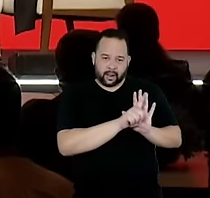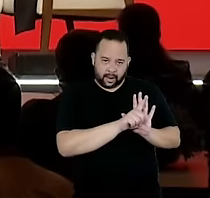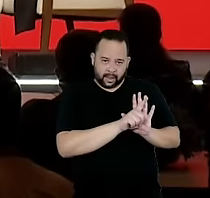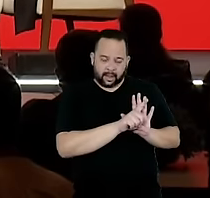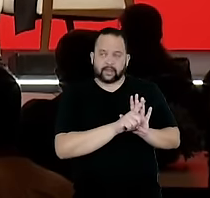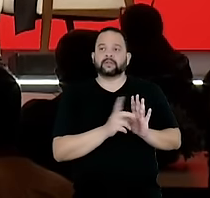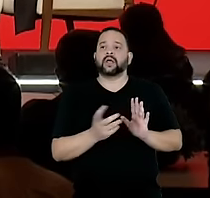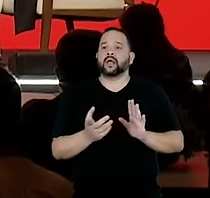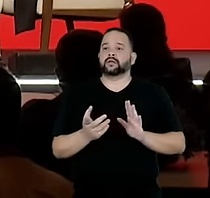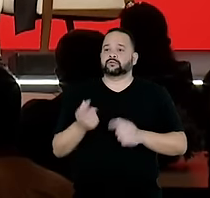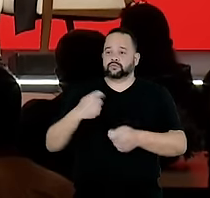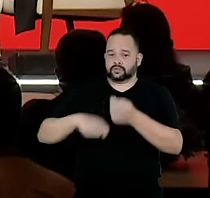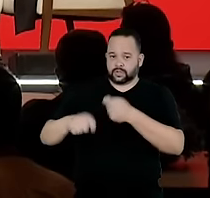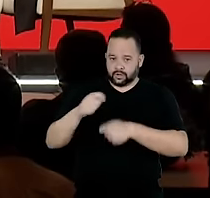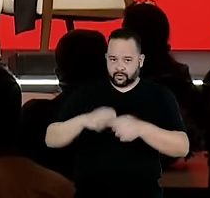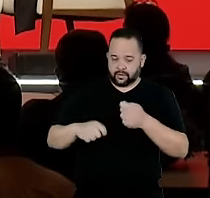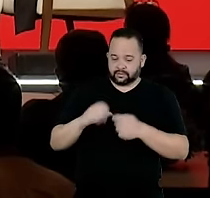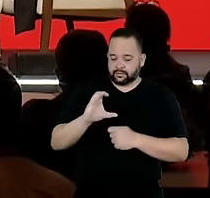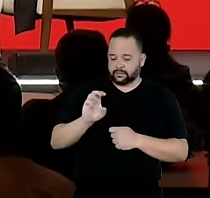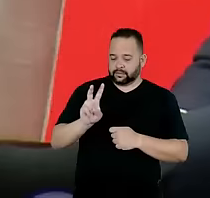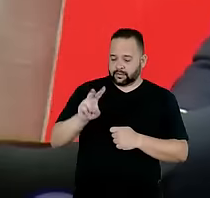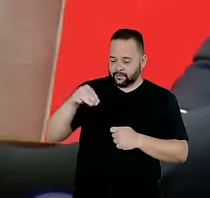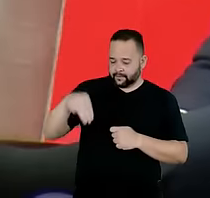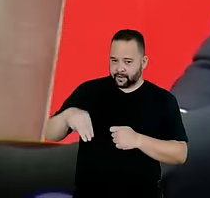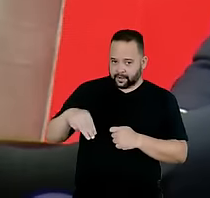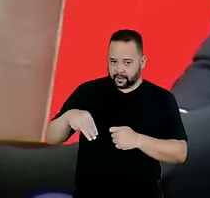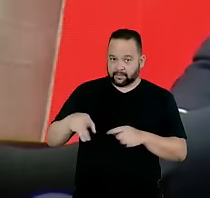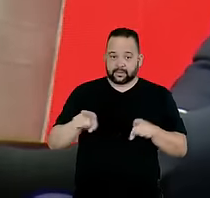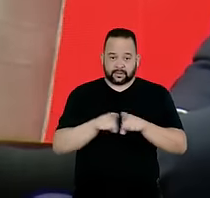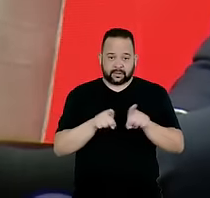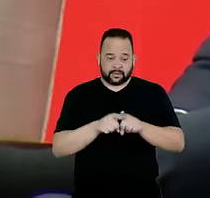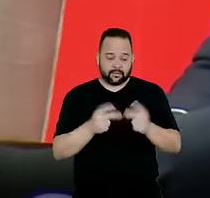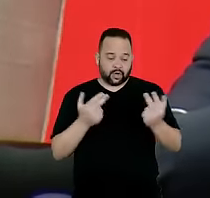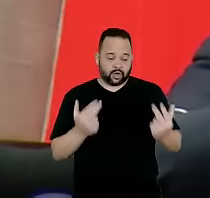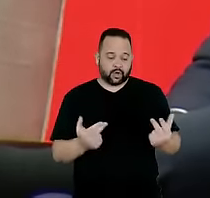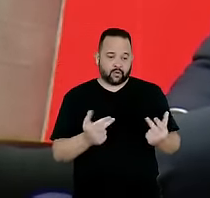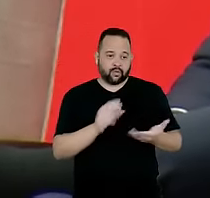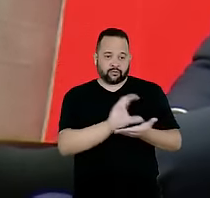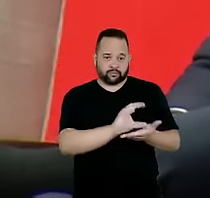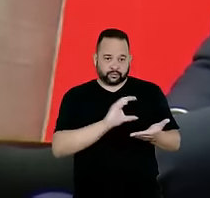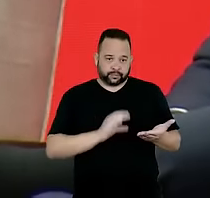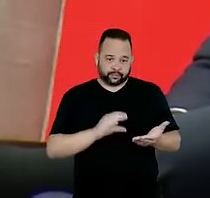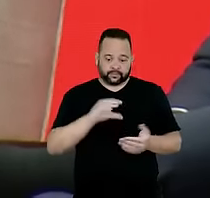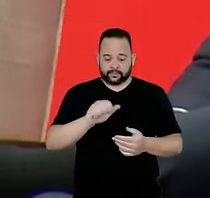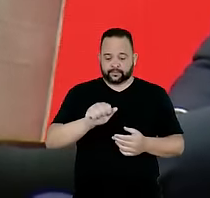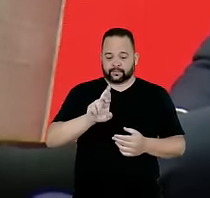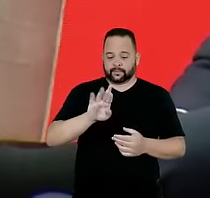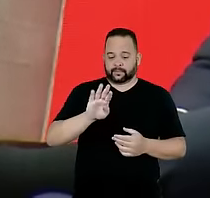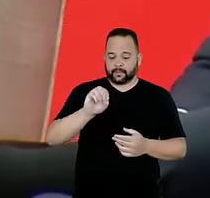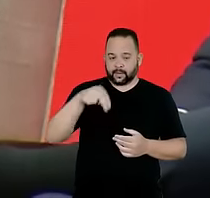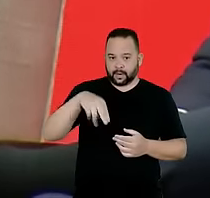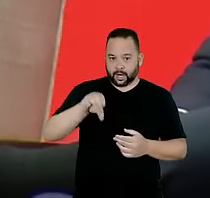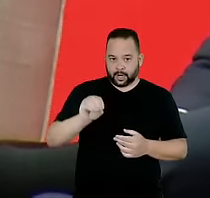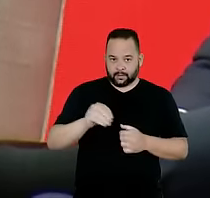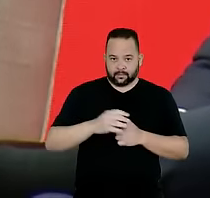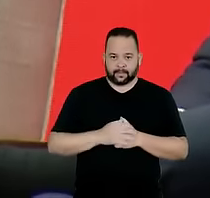da cvm pros créditos de carbono e fazendo isso acredito eu de uma maneira maneira bem eh